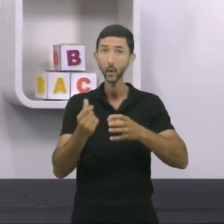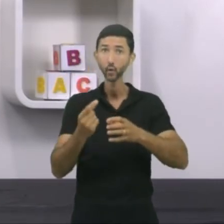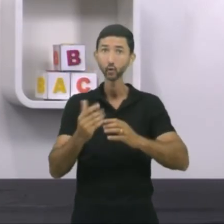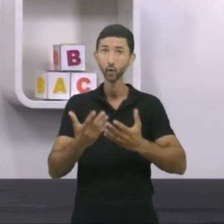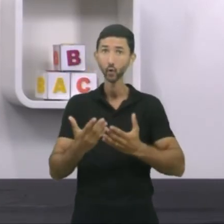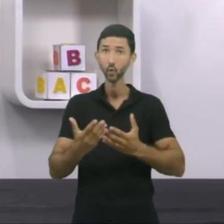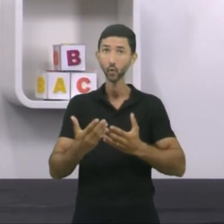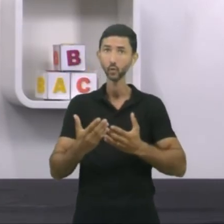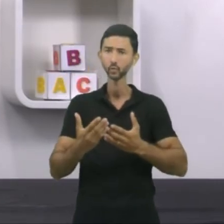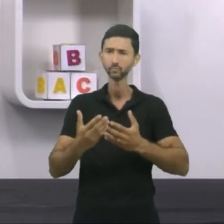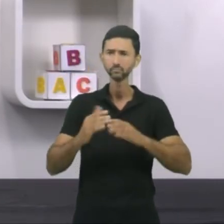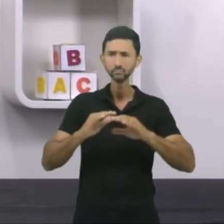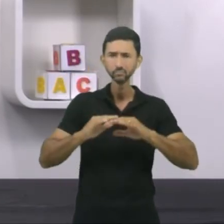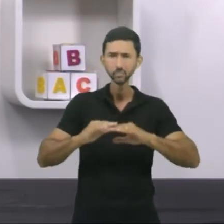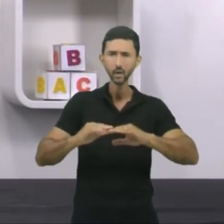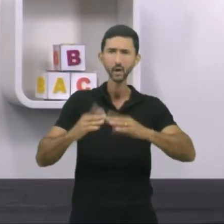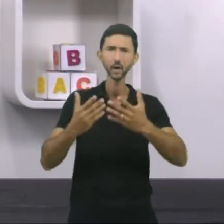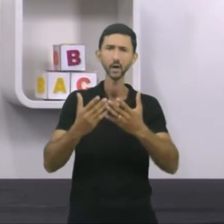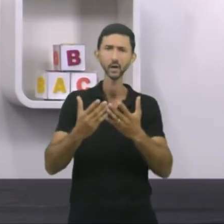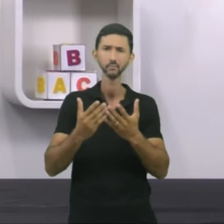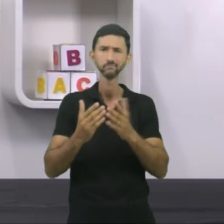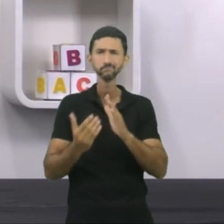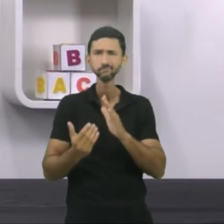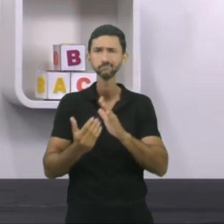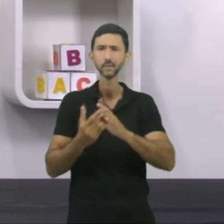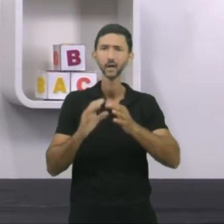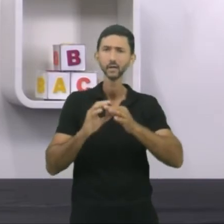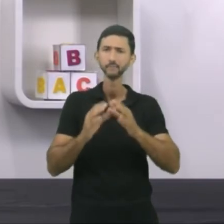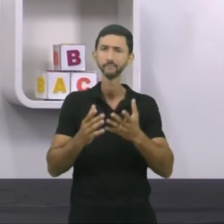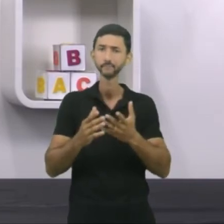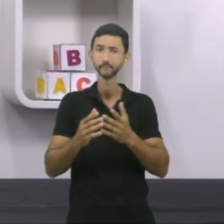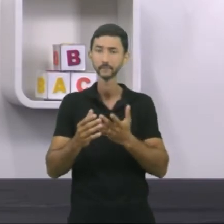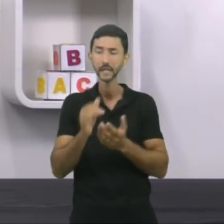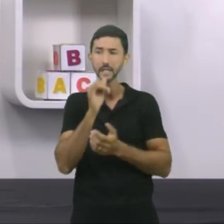muito parcial, muito limitado,